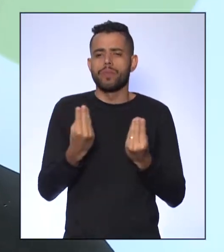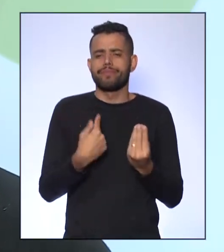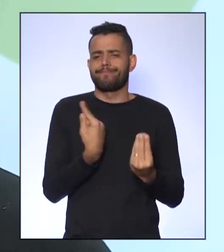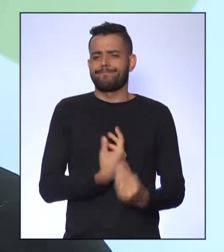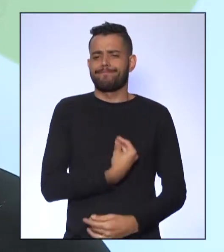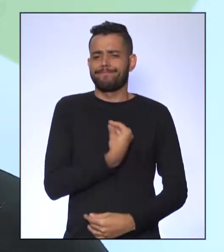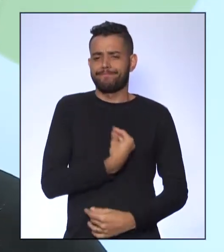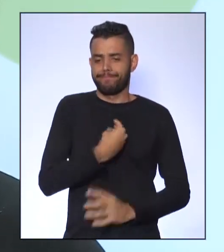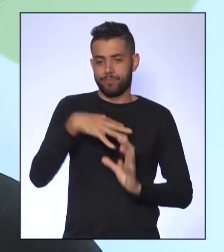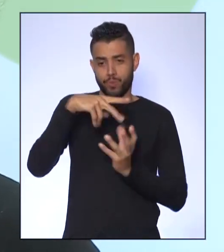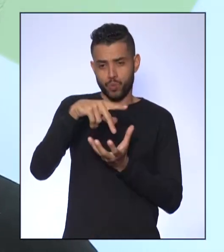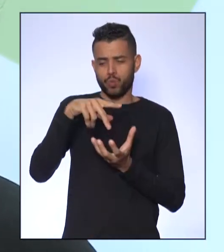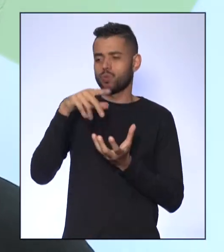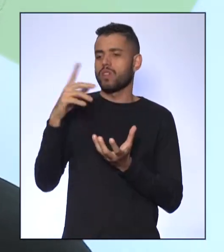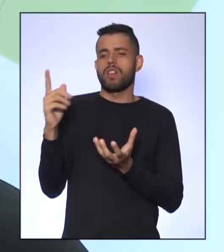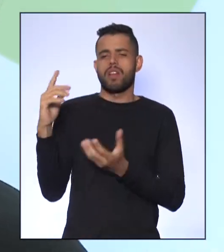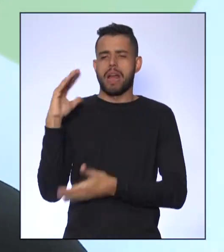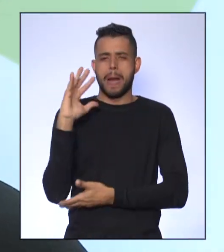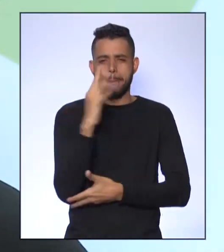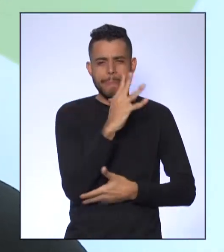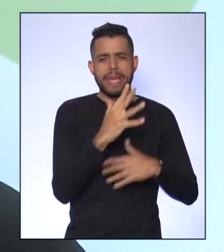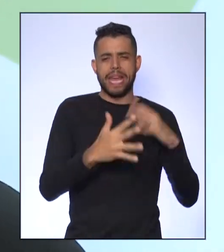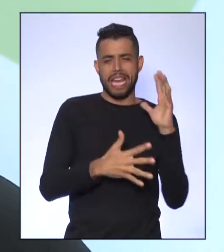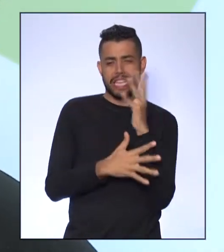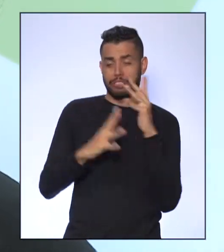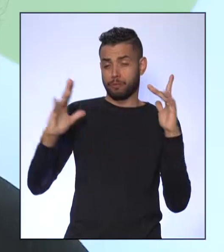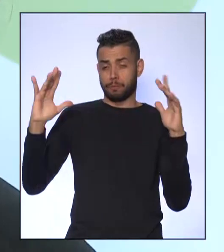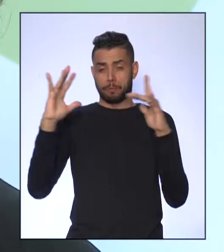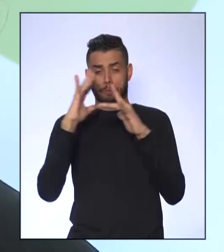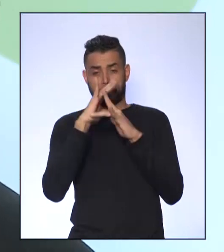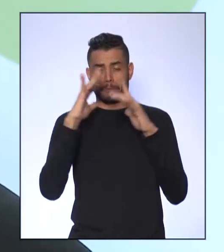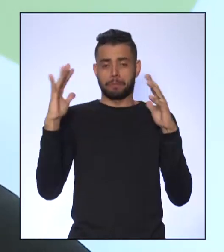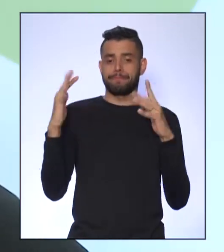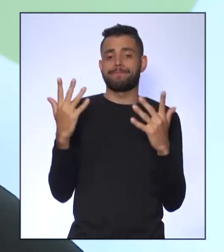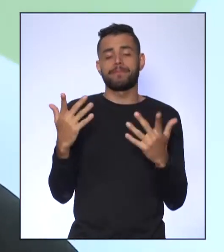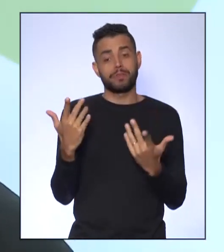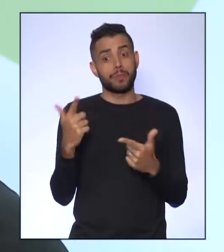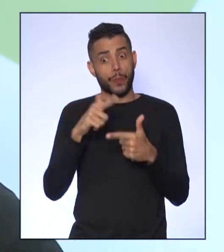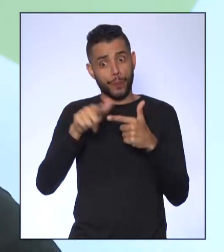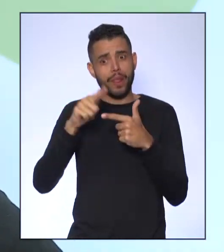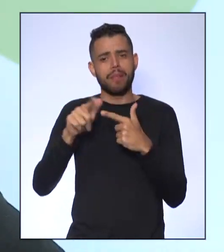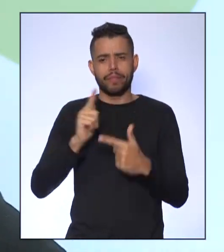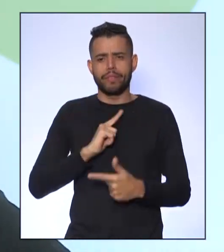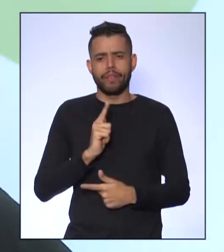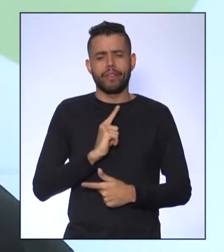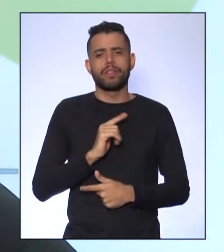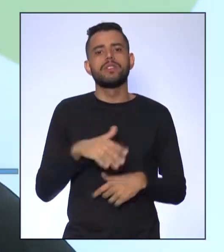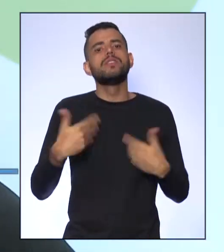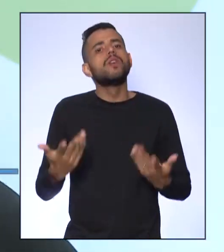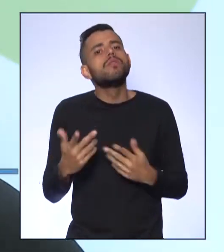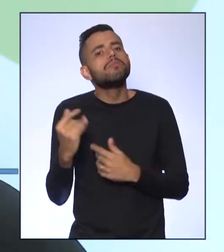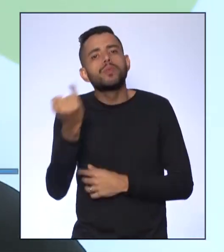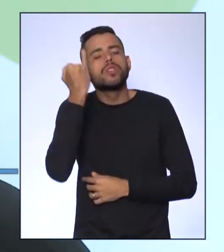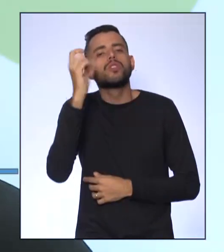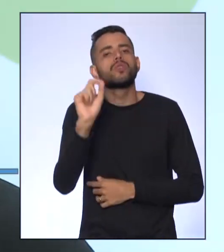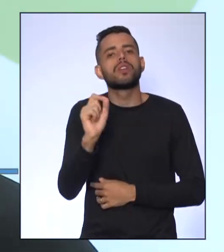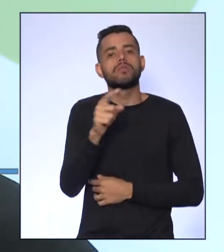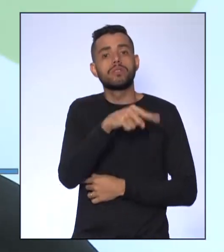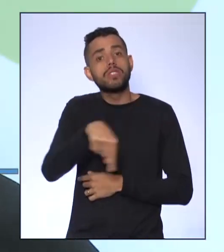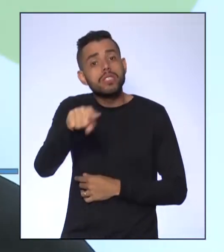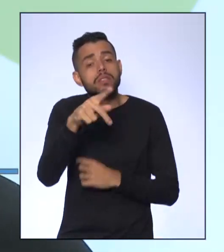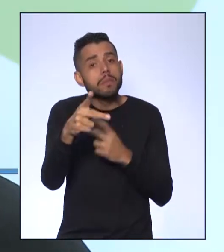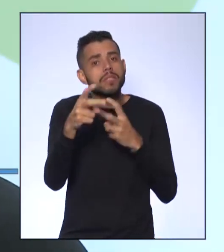mundo, questões ambientais são muito fortes. Então, é importante vocês perceberem que aqui também dentro da